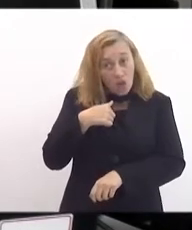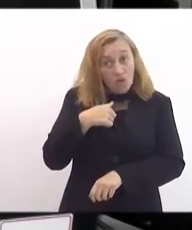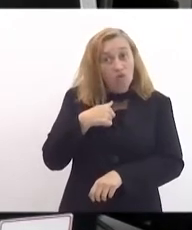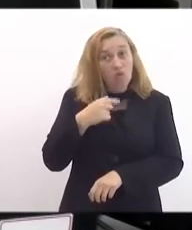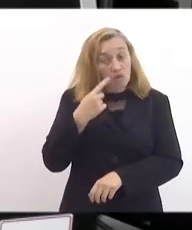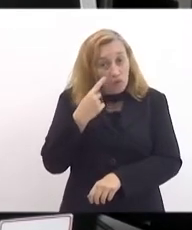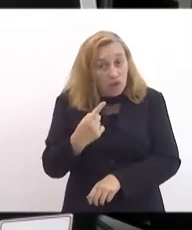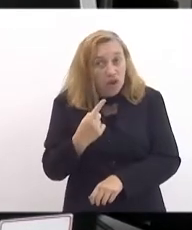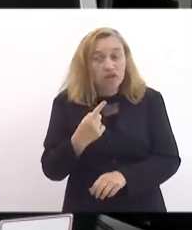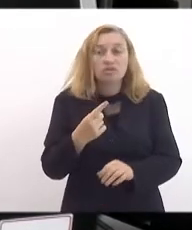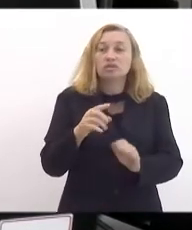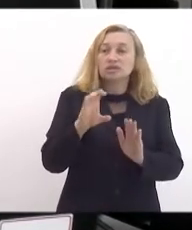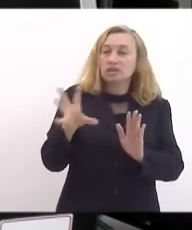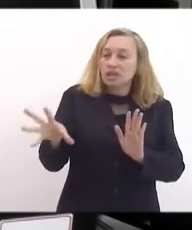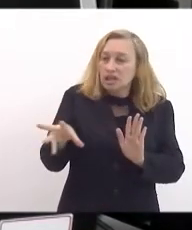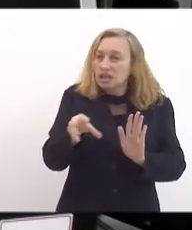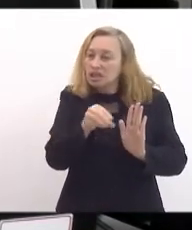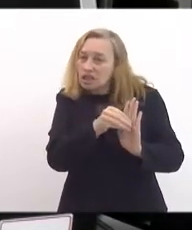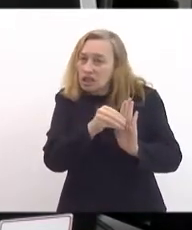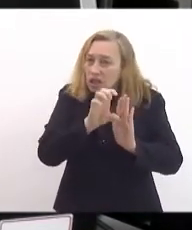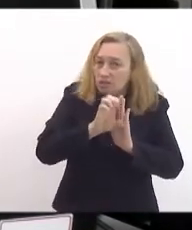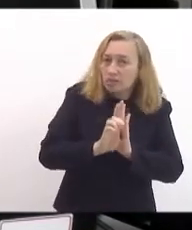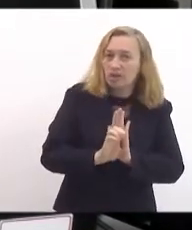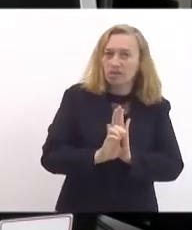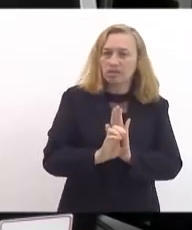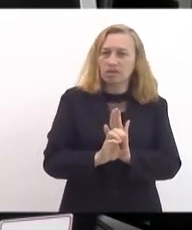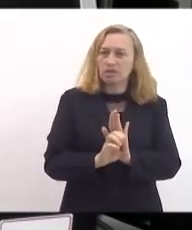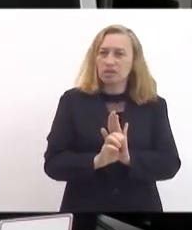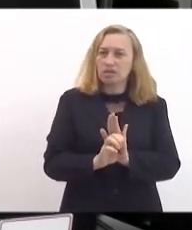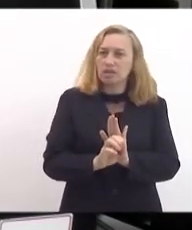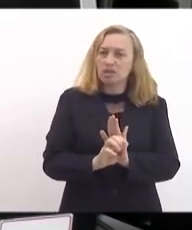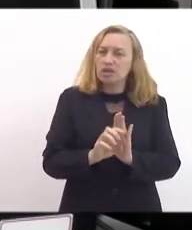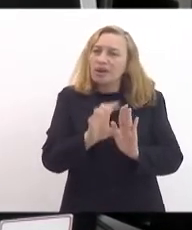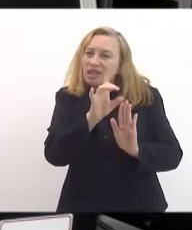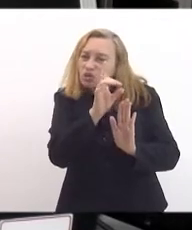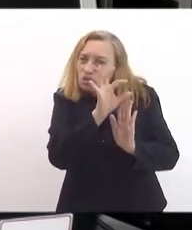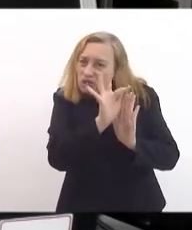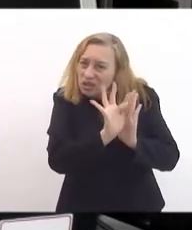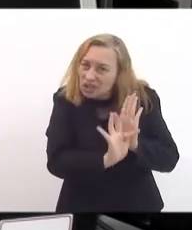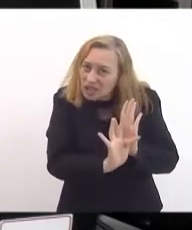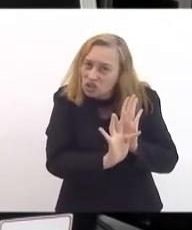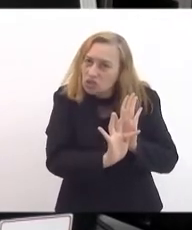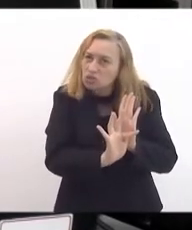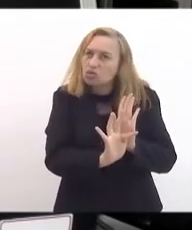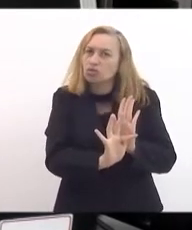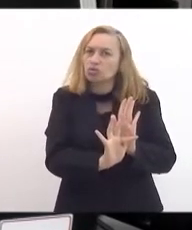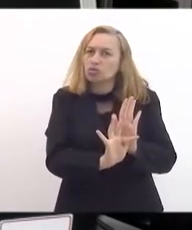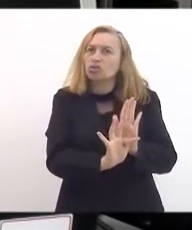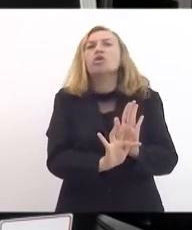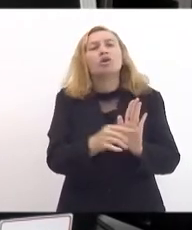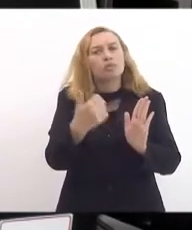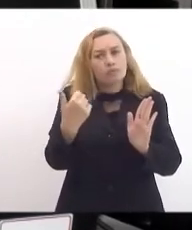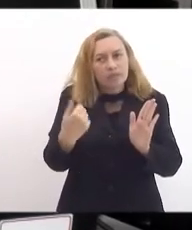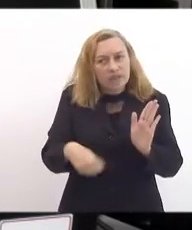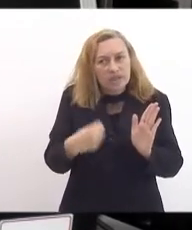considerando na ementa eu vou colocar essa disposição mas no texto da disposição eu tenho que